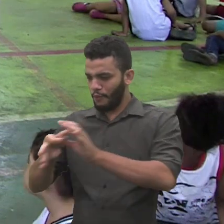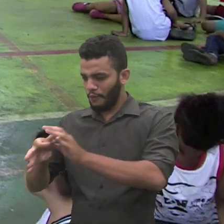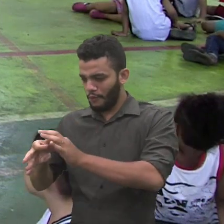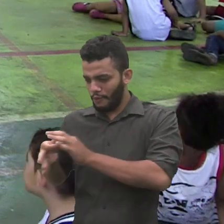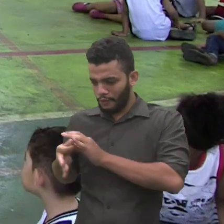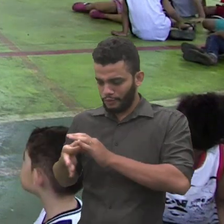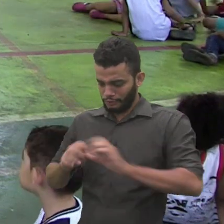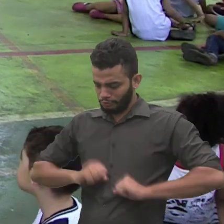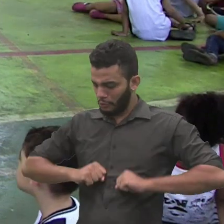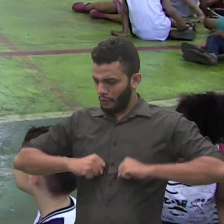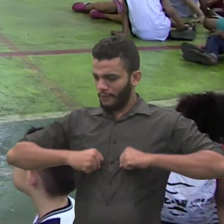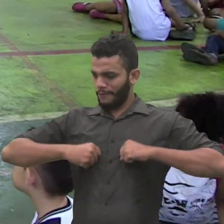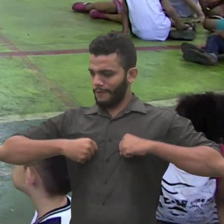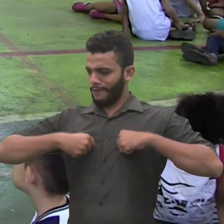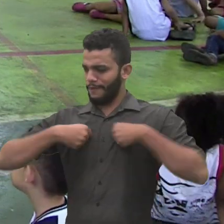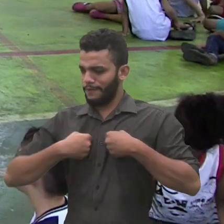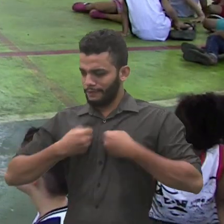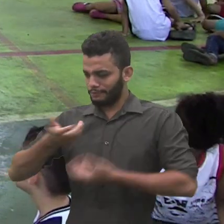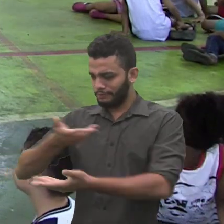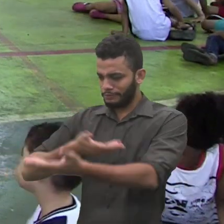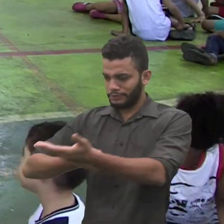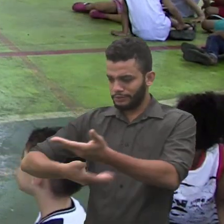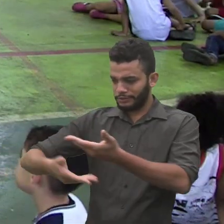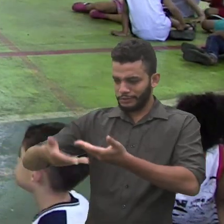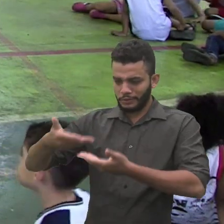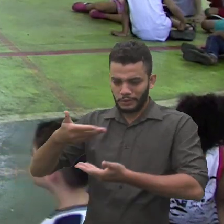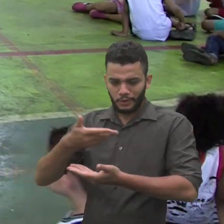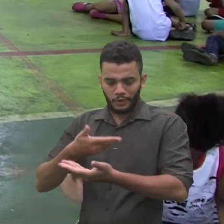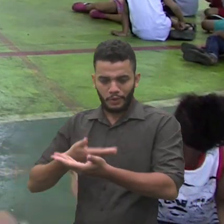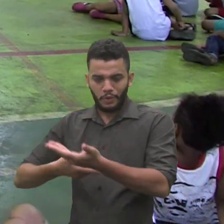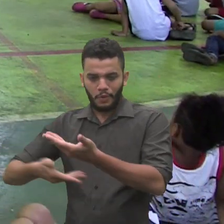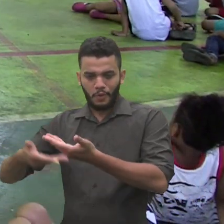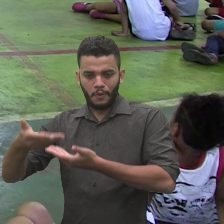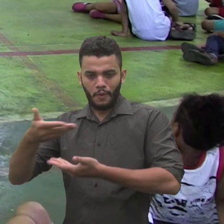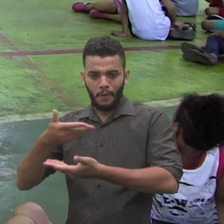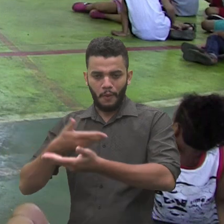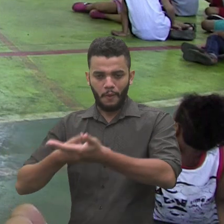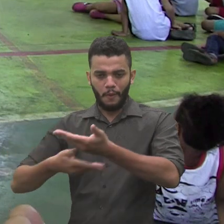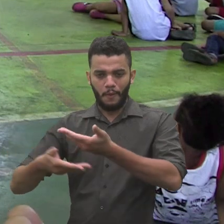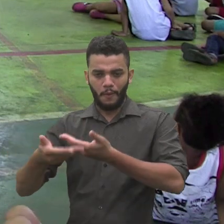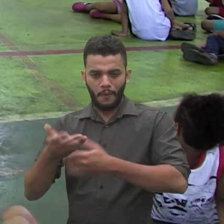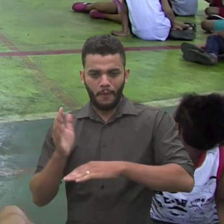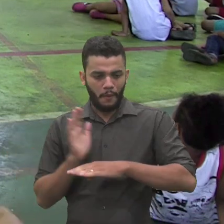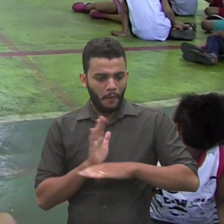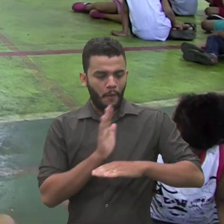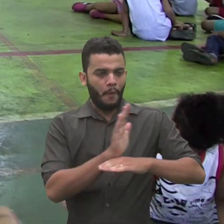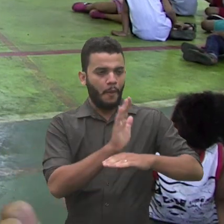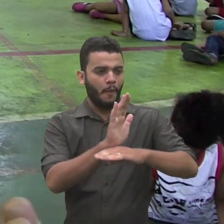Yeah.